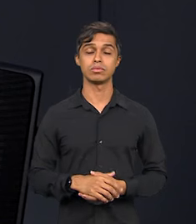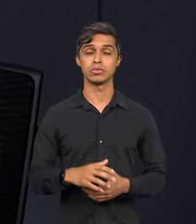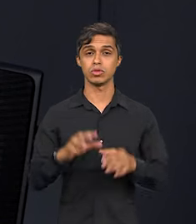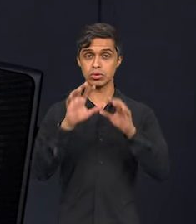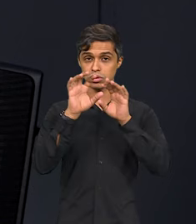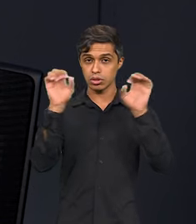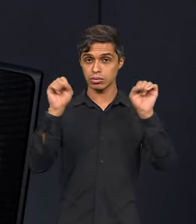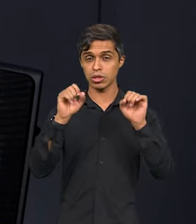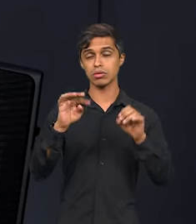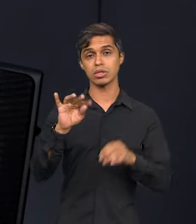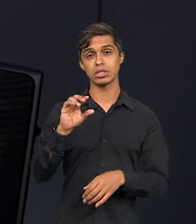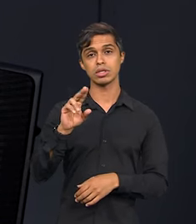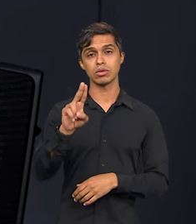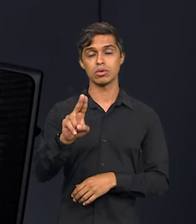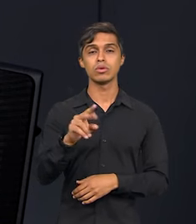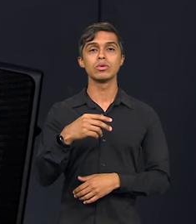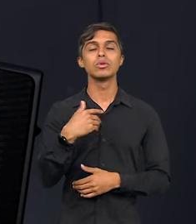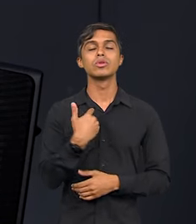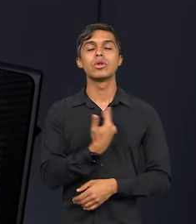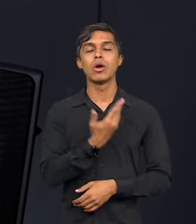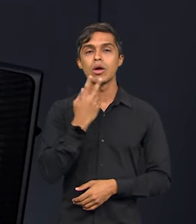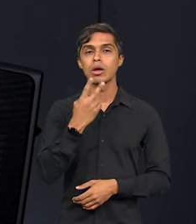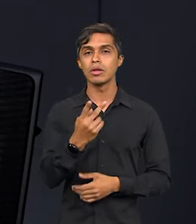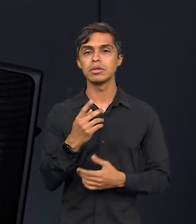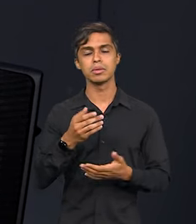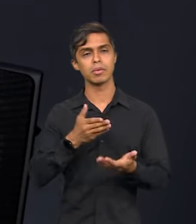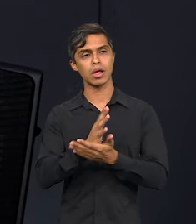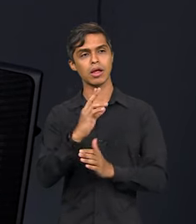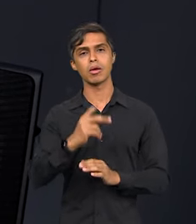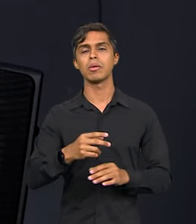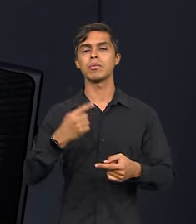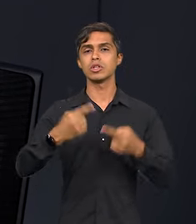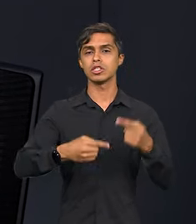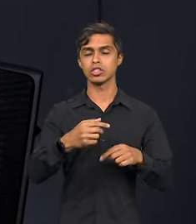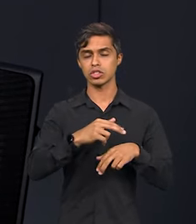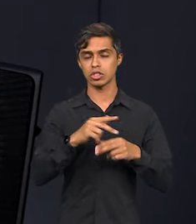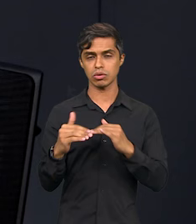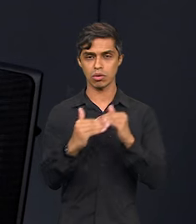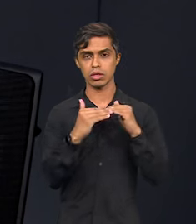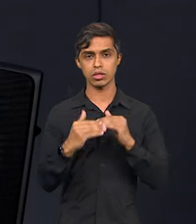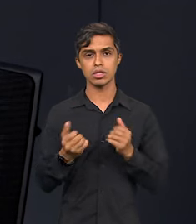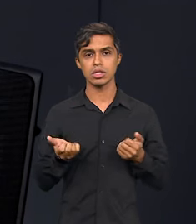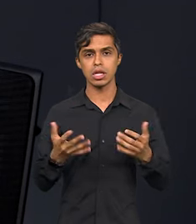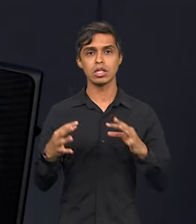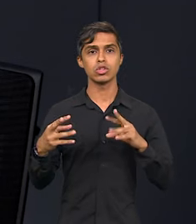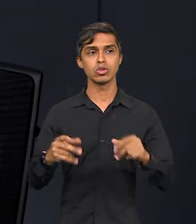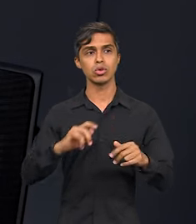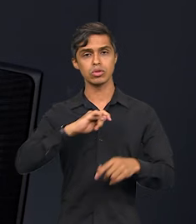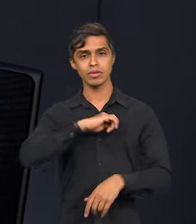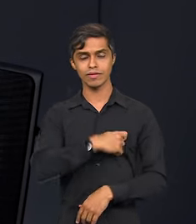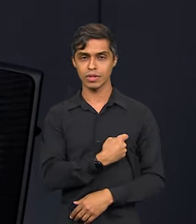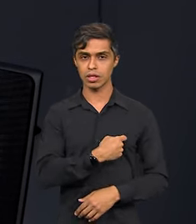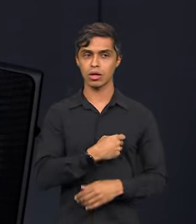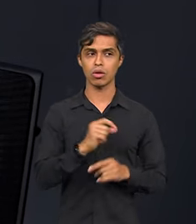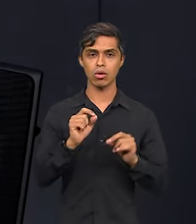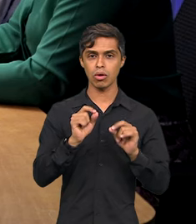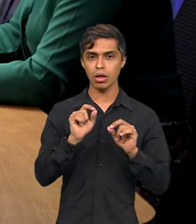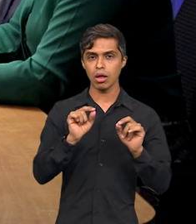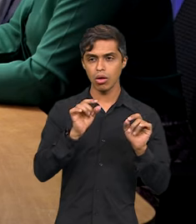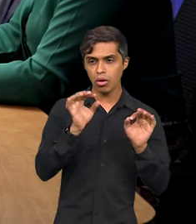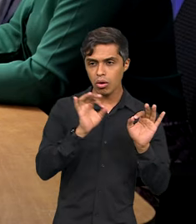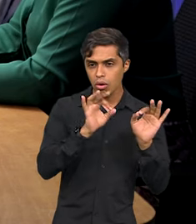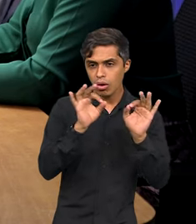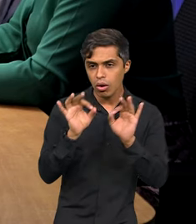gente aprovou recentemente uma política de Equidade que Visa trazer para todos os nossas todas as nossas fiscalizações esse olhar